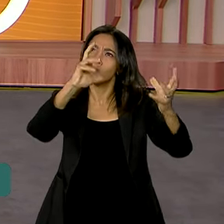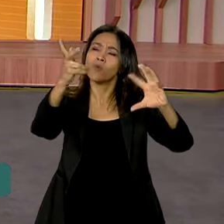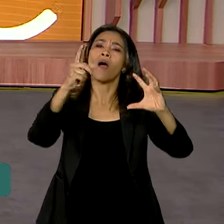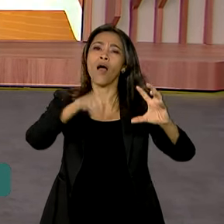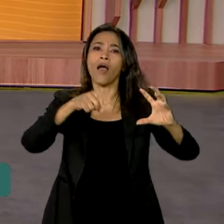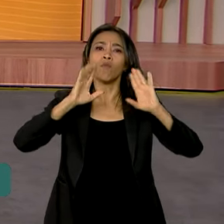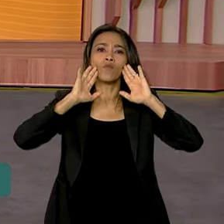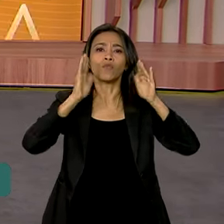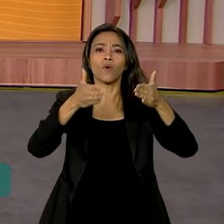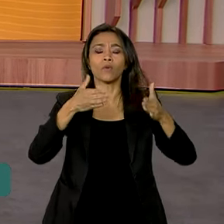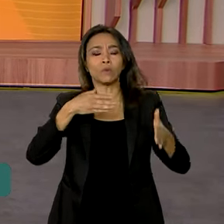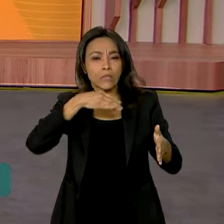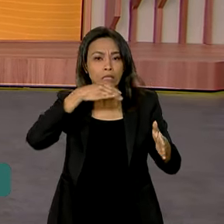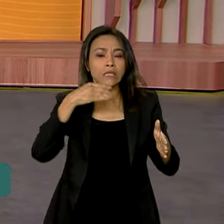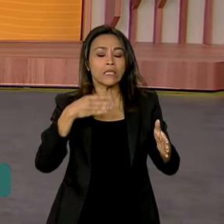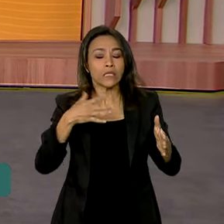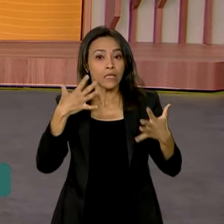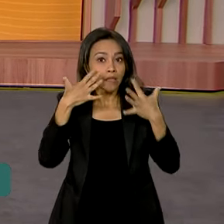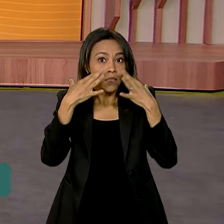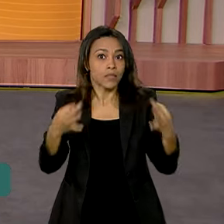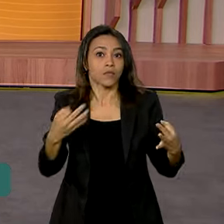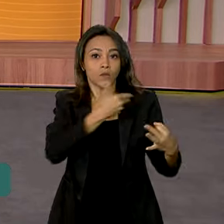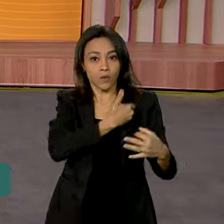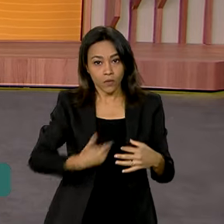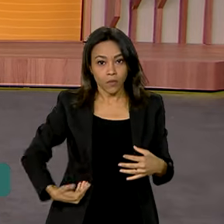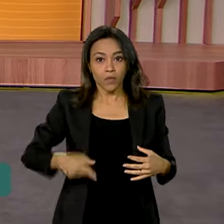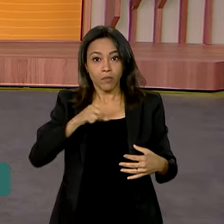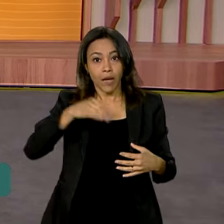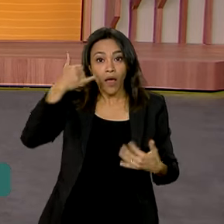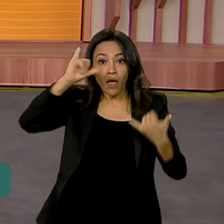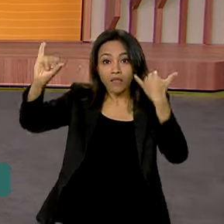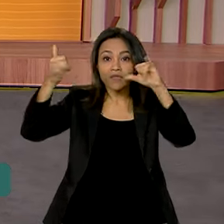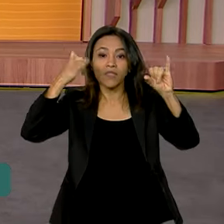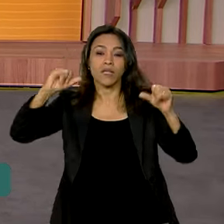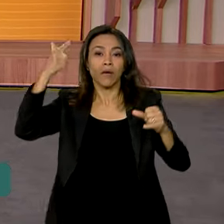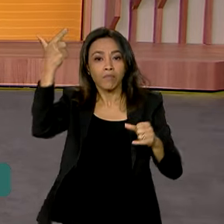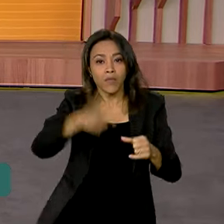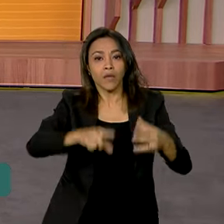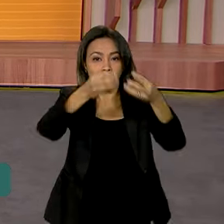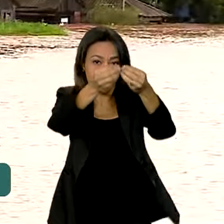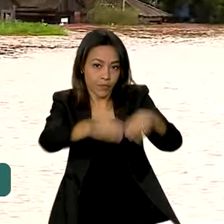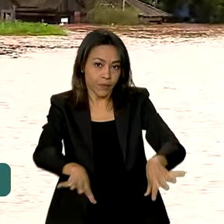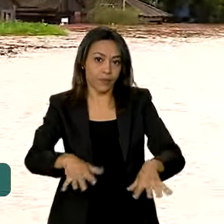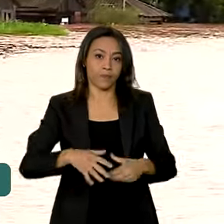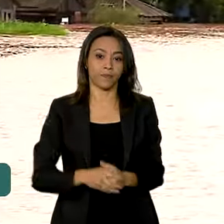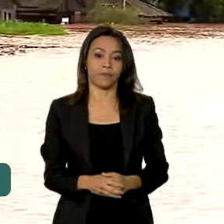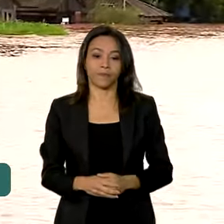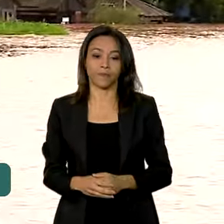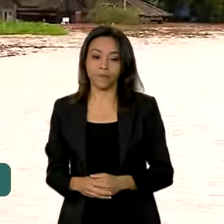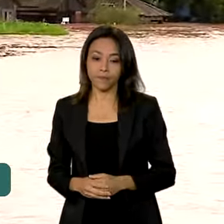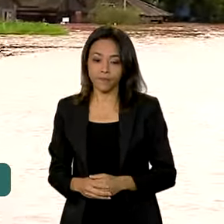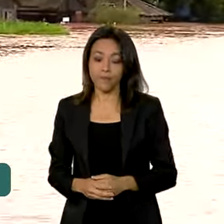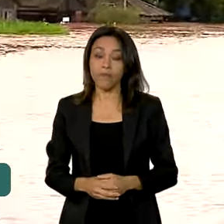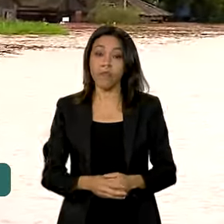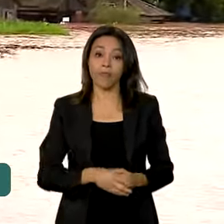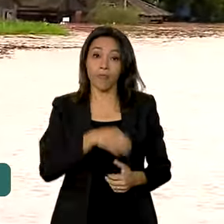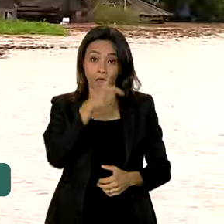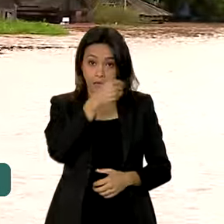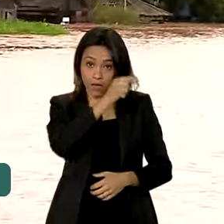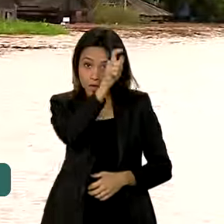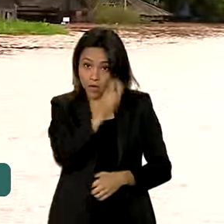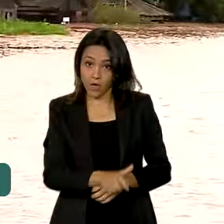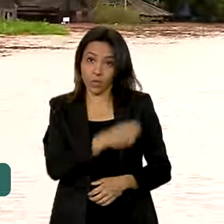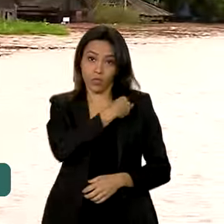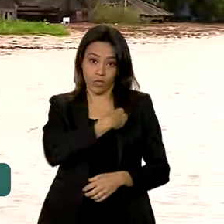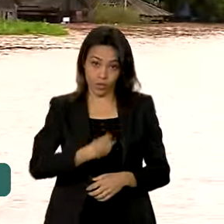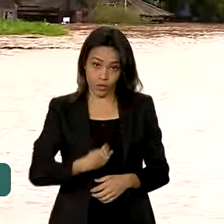prioritárias as medidas de prevenção de risco para impedir a ocorrência de novas tragédias. O ministro das